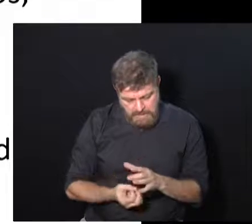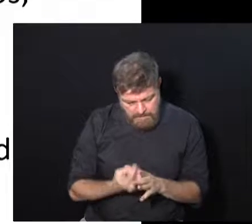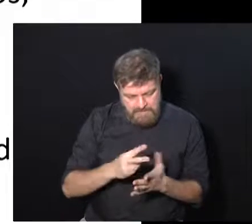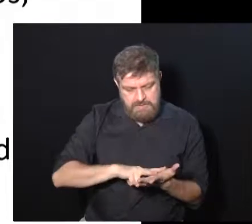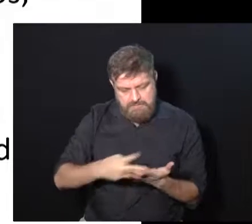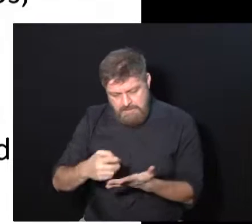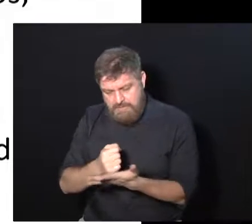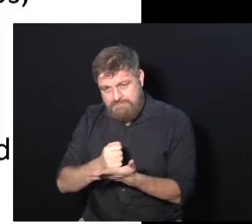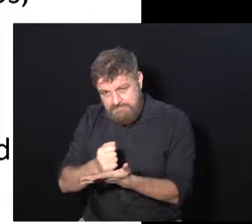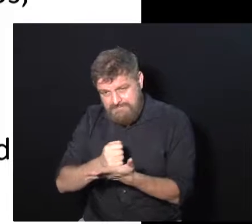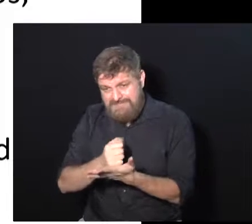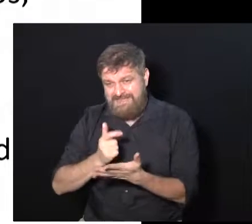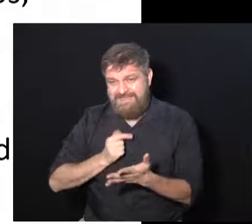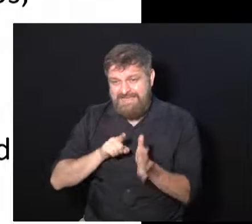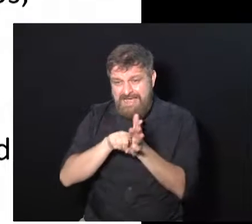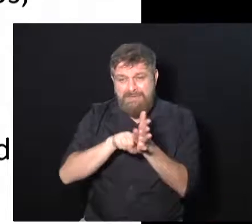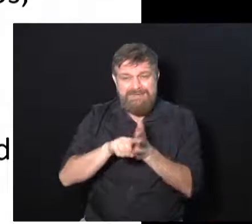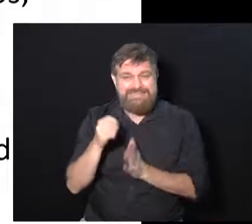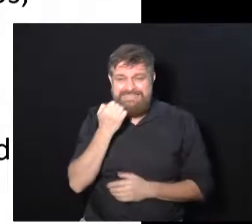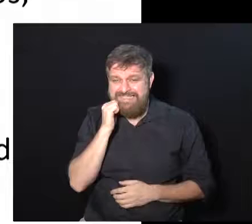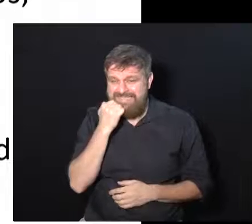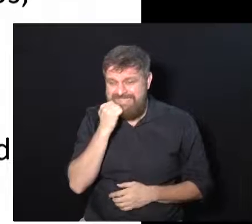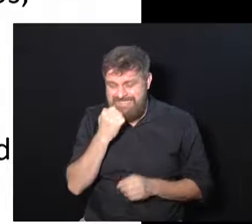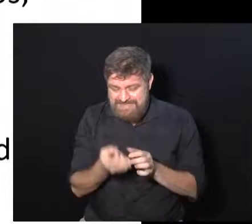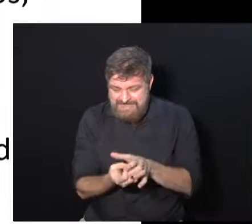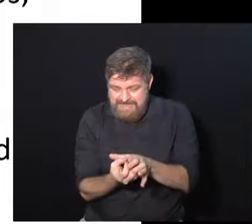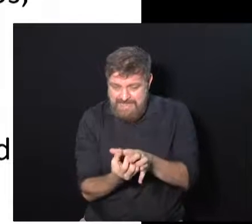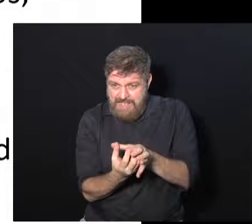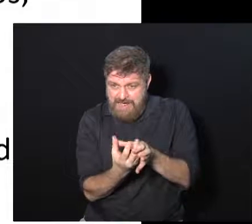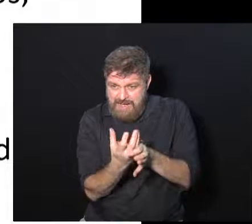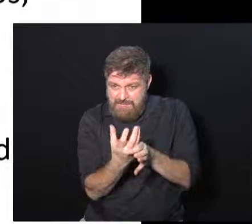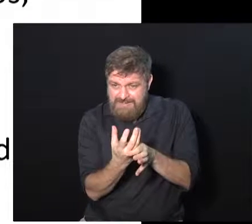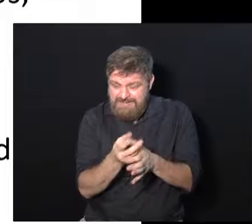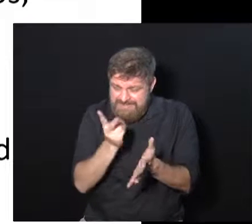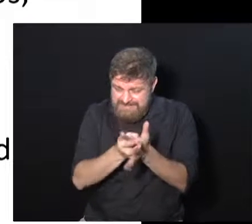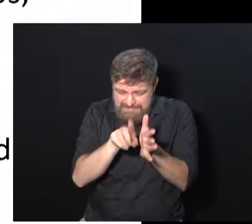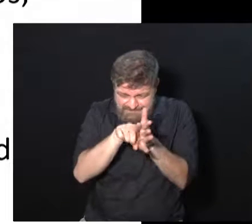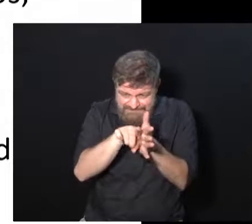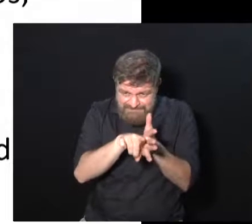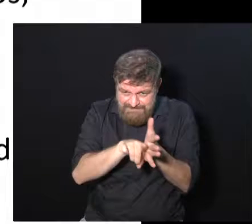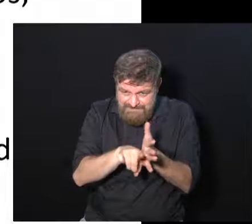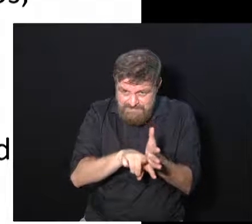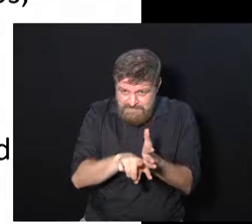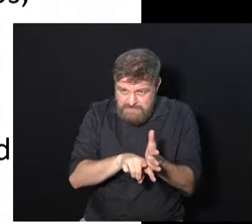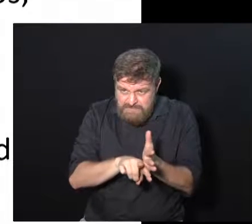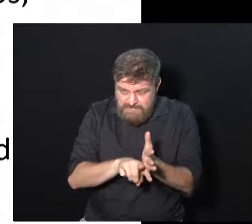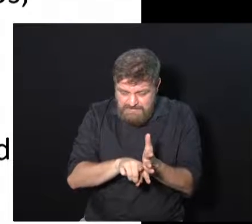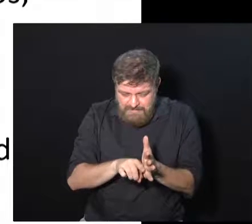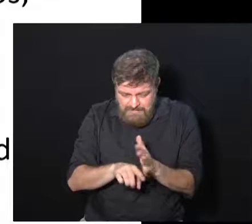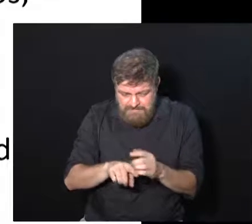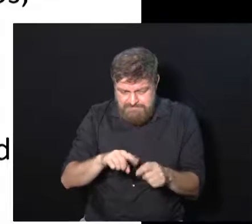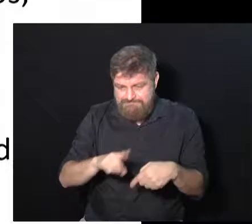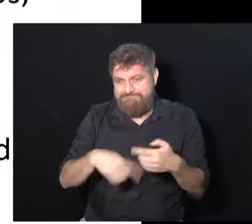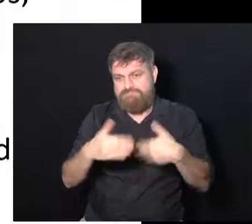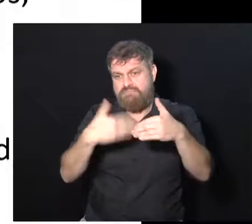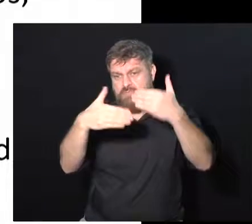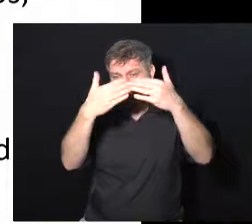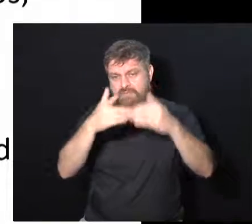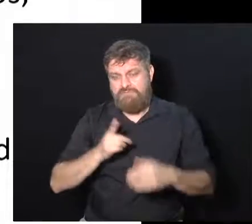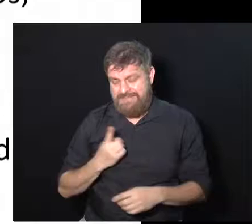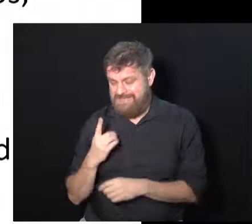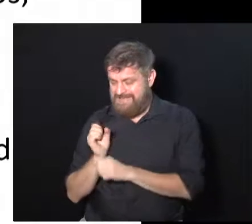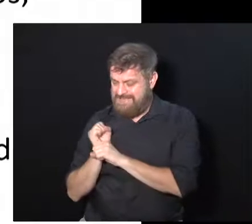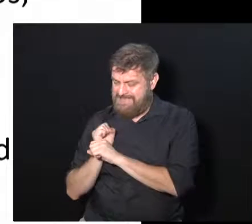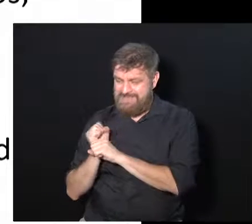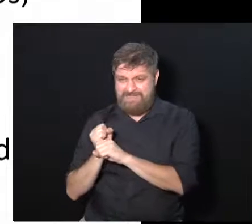as pesquisas científicas de plantas medicinais elas estão cada vez evoluindo. Nos últimos 10